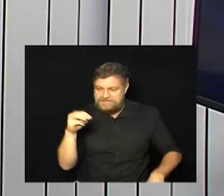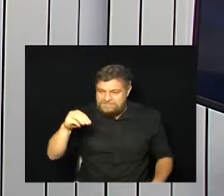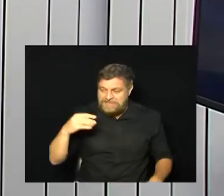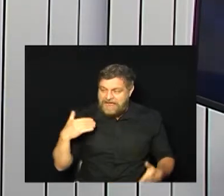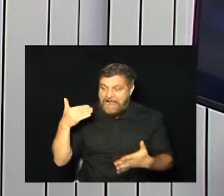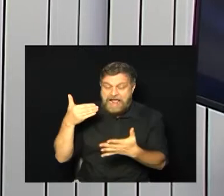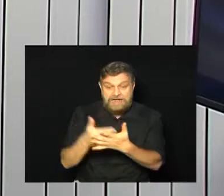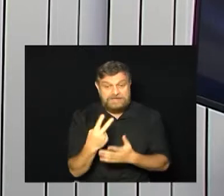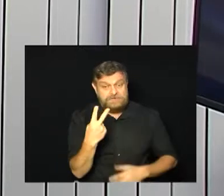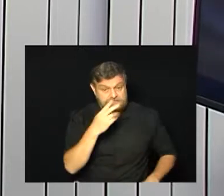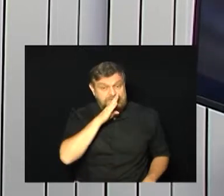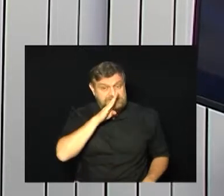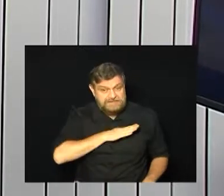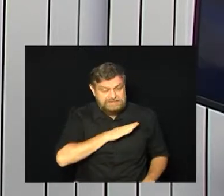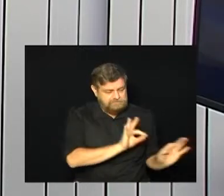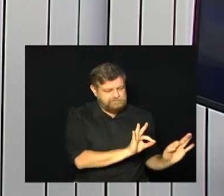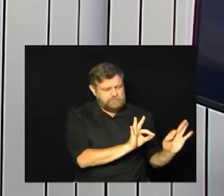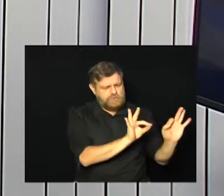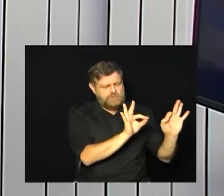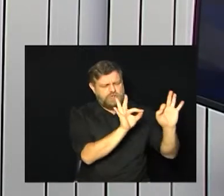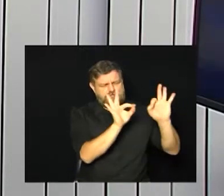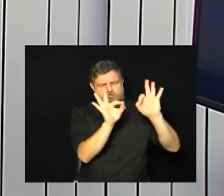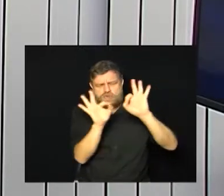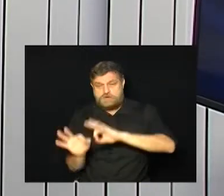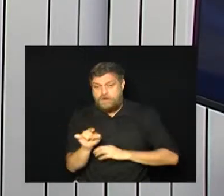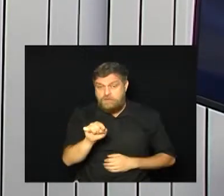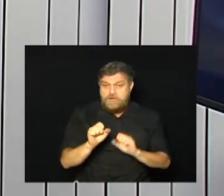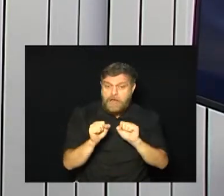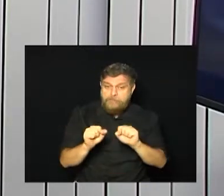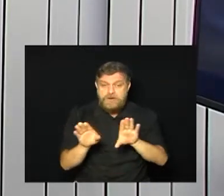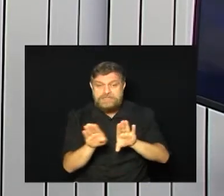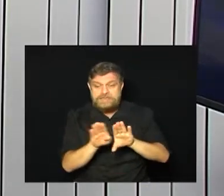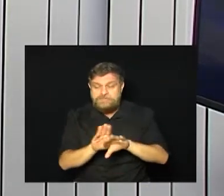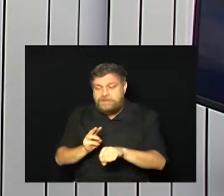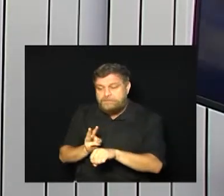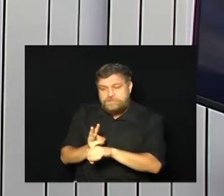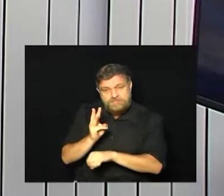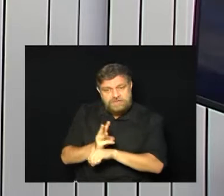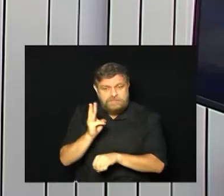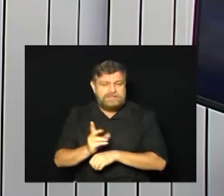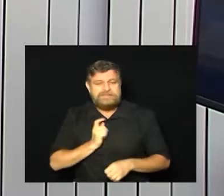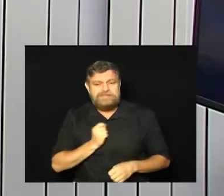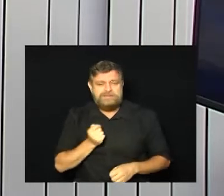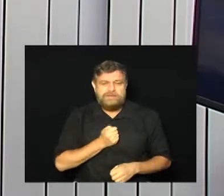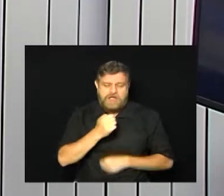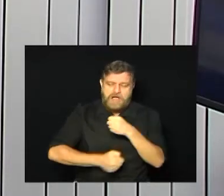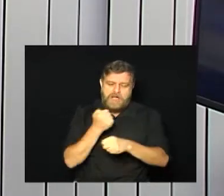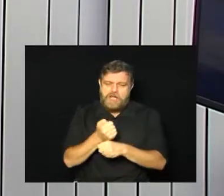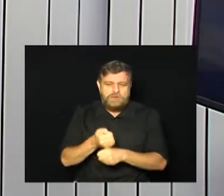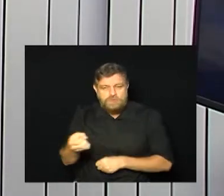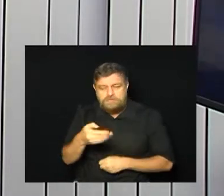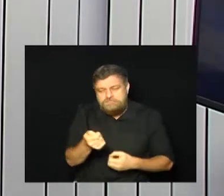às 2 horas da tarde. Bom, lembrando, você pode enviar a sua mensagem de ano novo, um